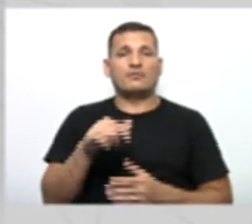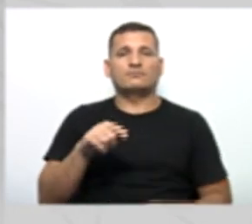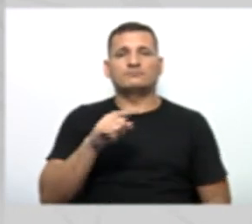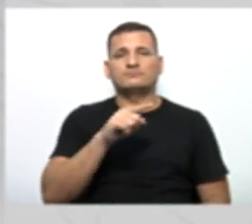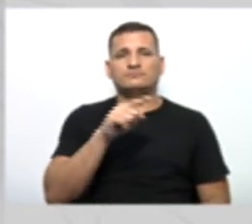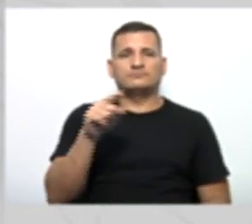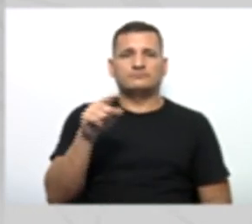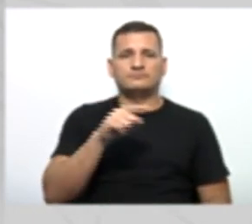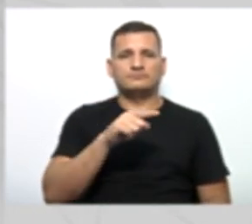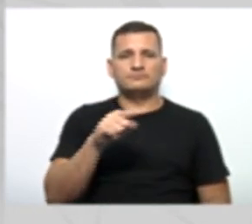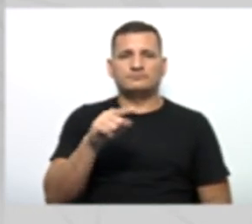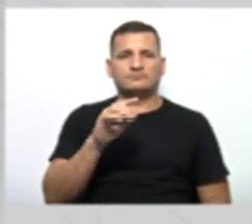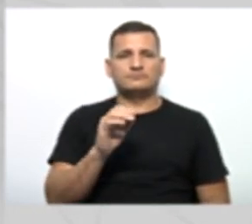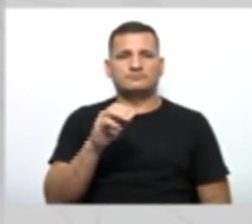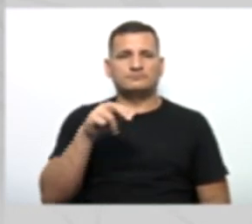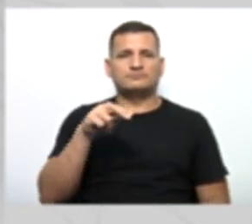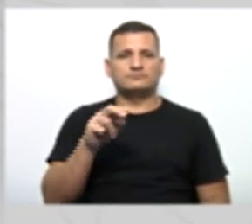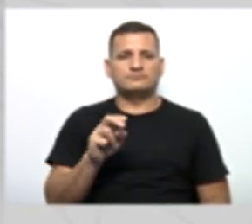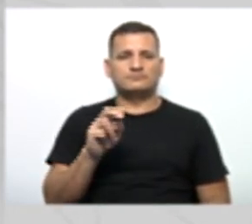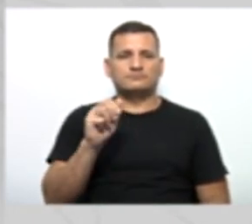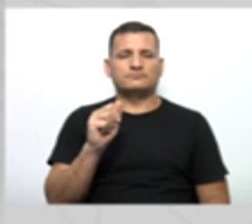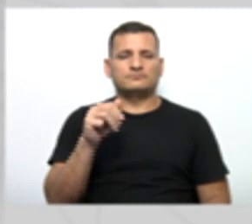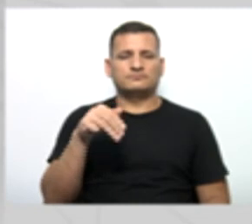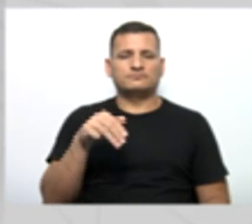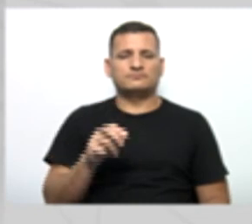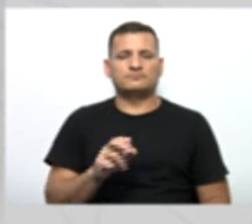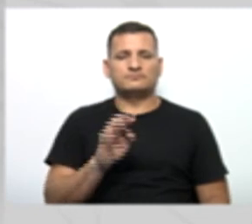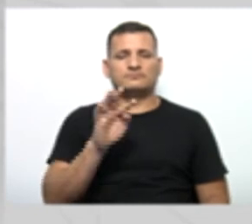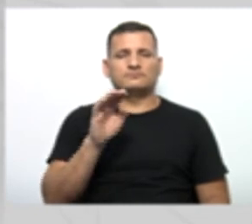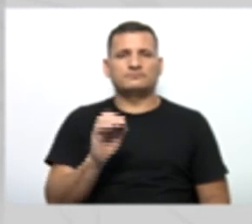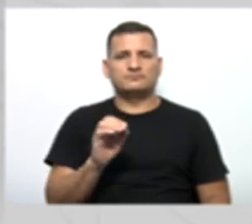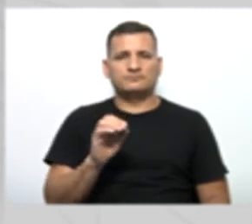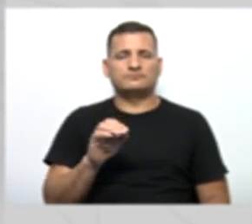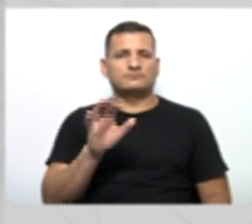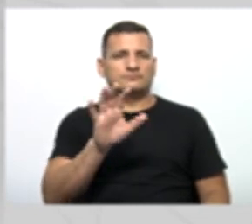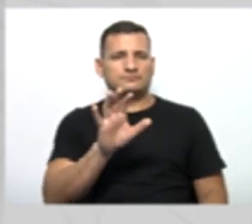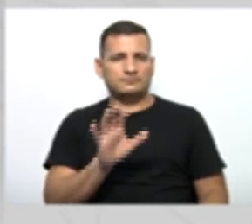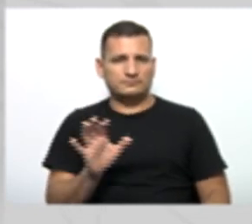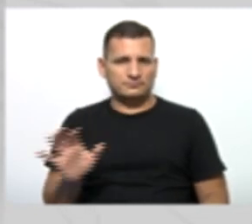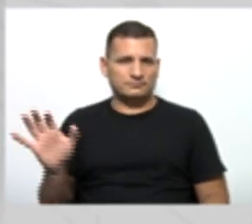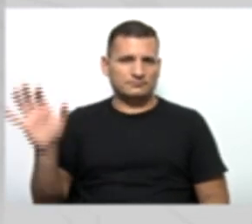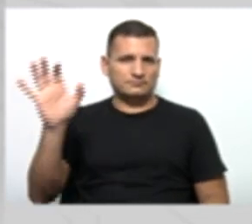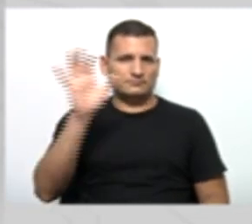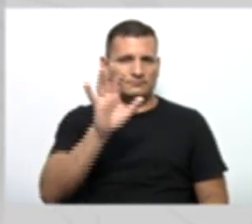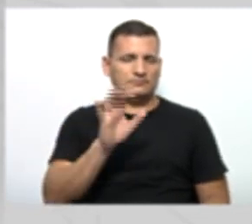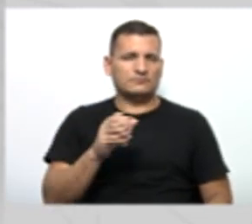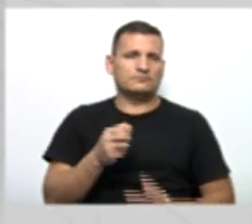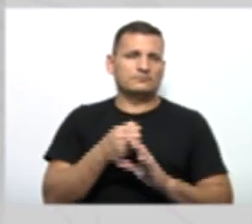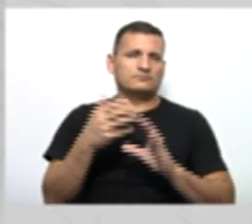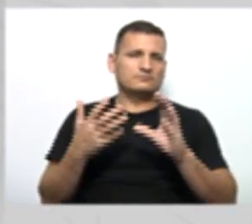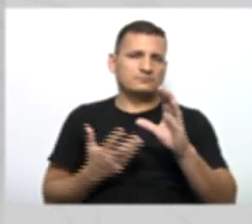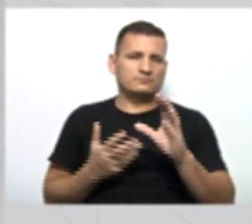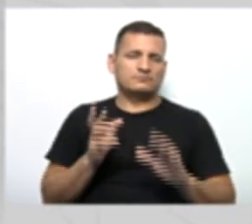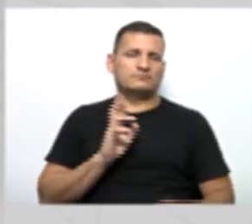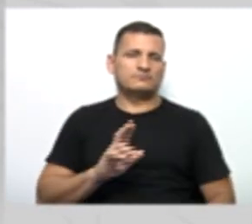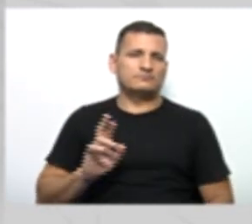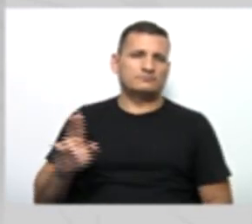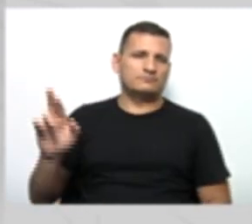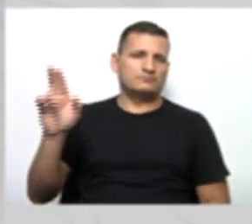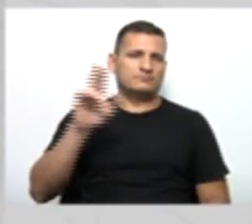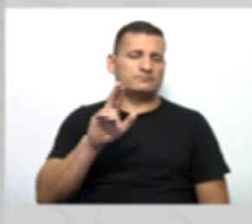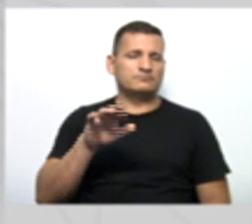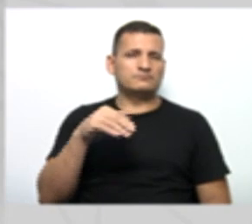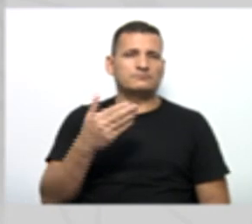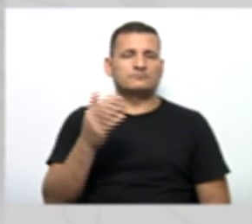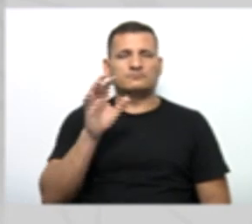O meio ambiente de cada região apresenta características diferentes e, portanto, cada região deve ter um